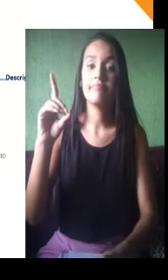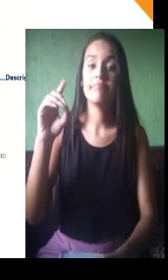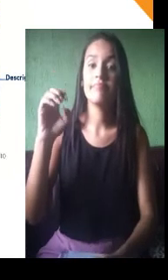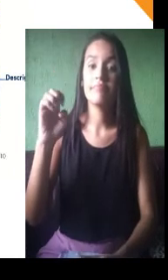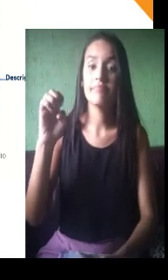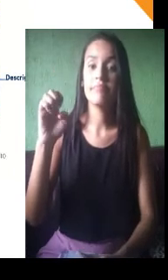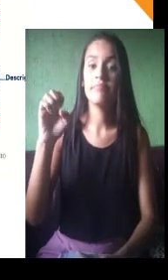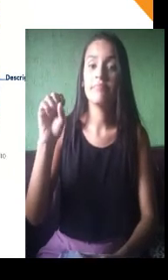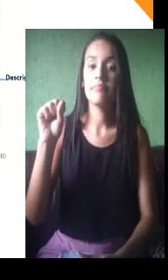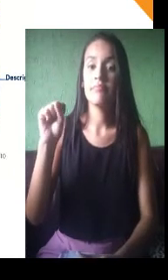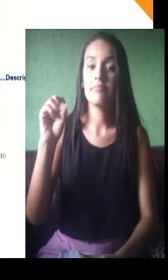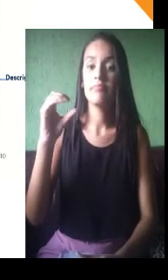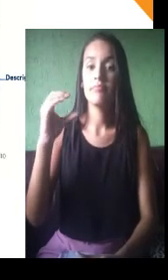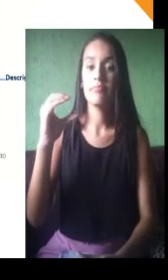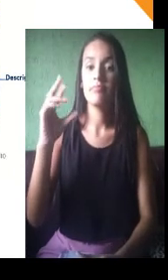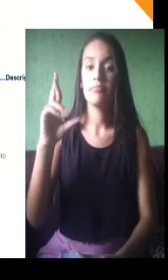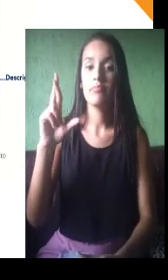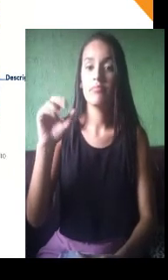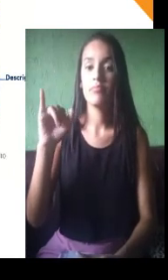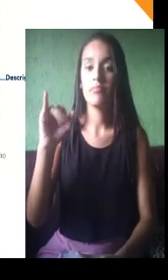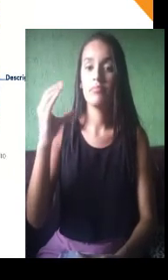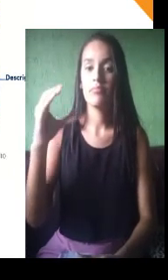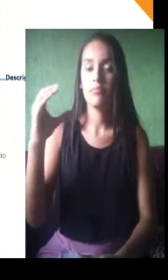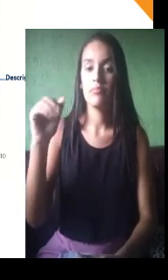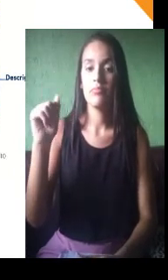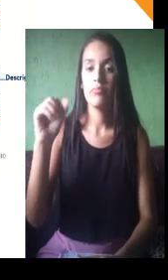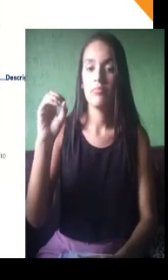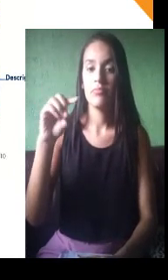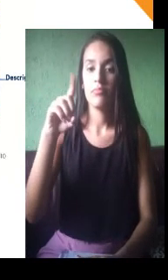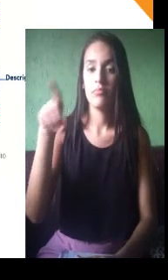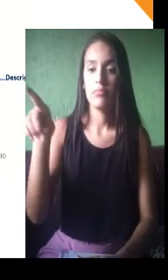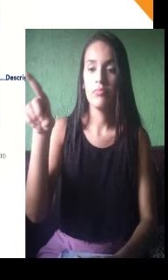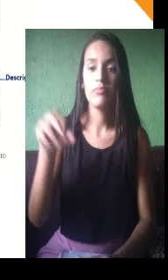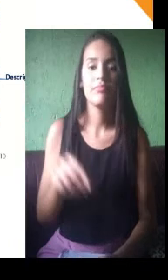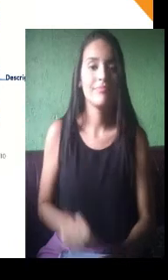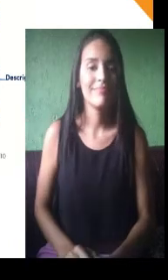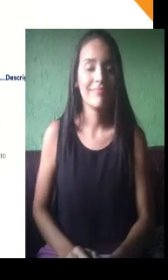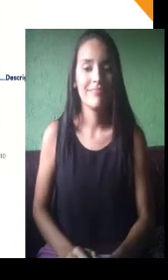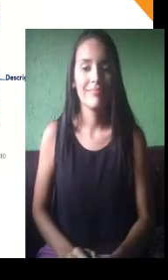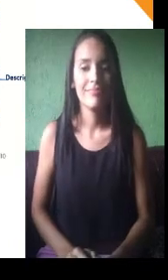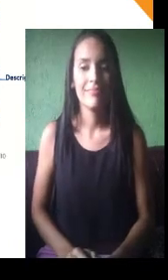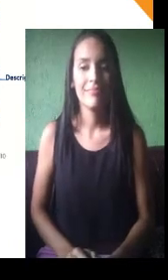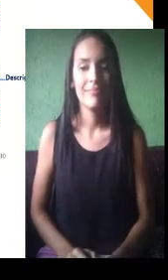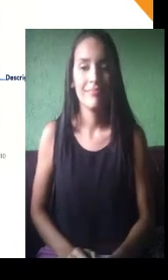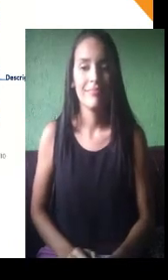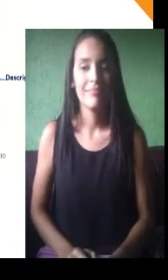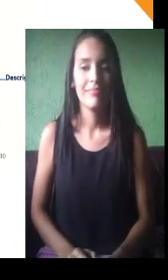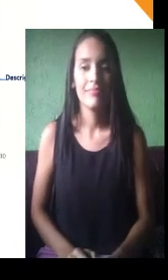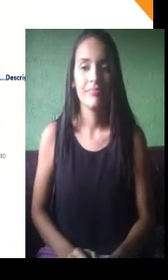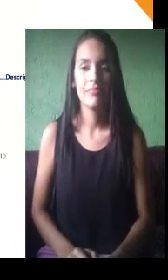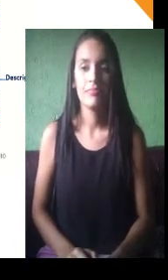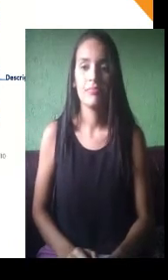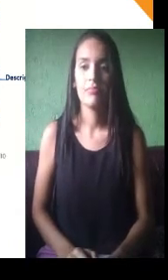enquanto aspectos físicos, enquanto divisão política. Então, a gente aqui está com a intenção de